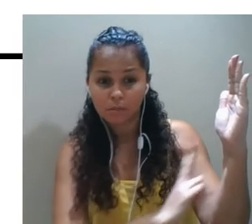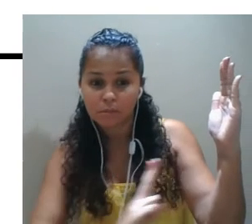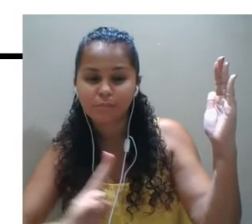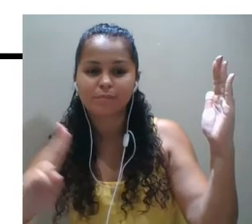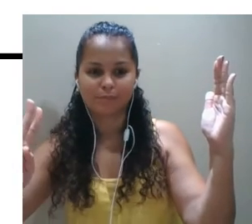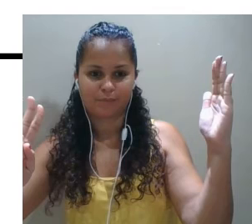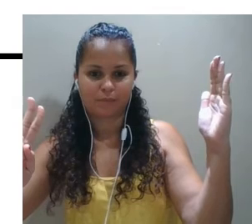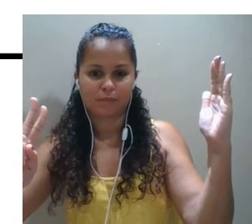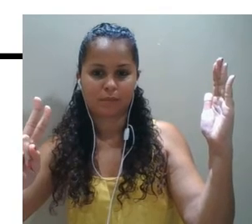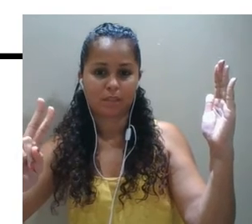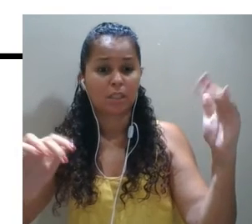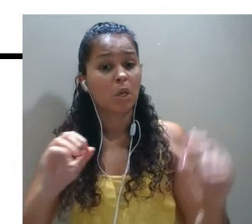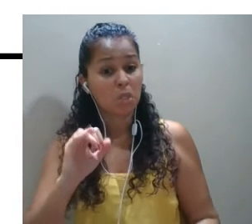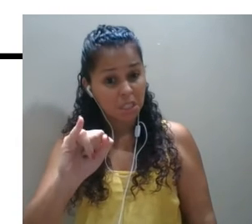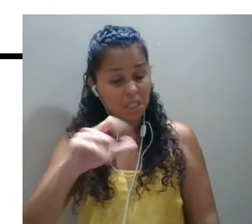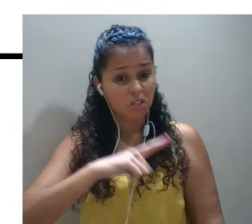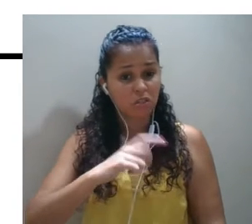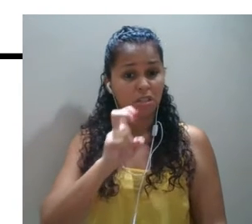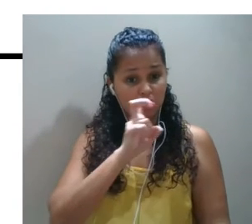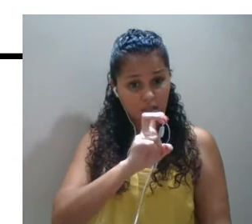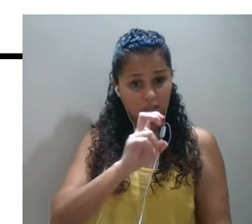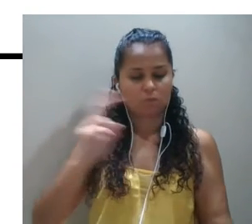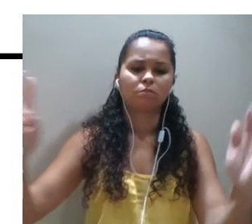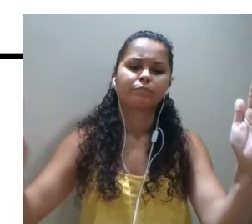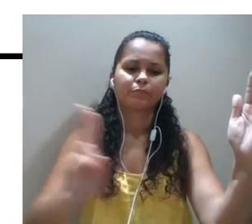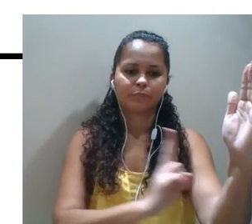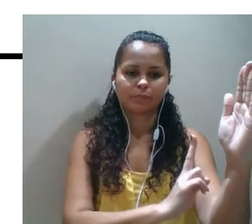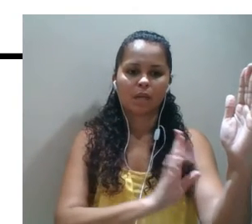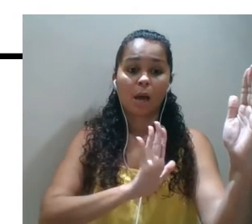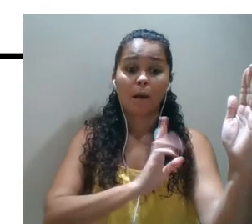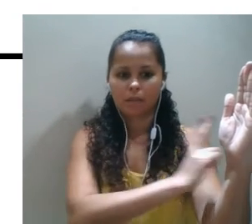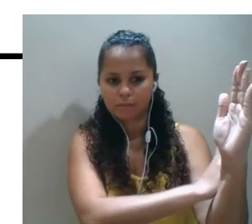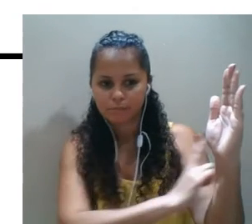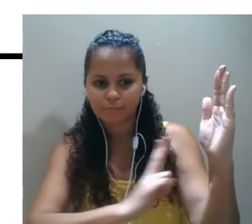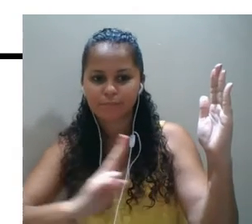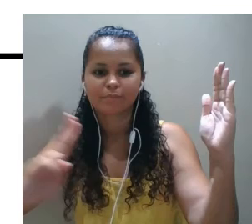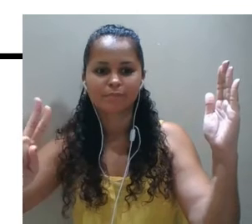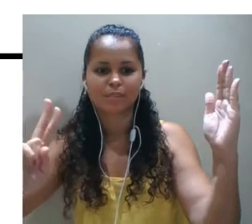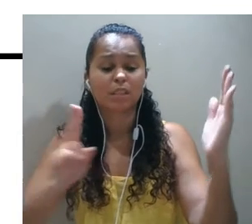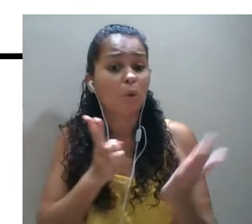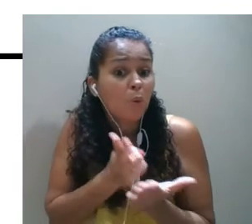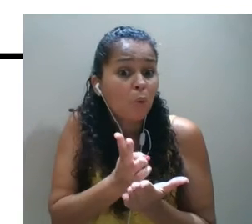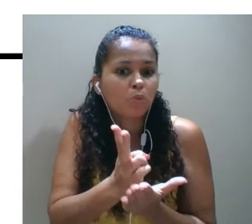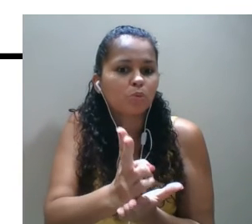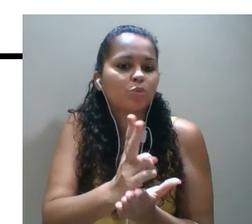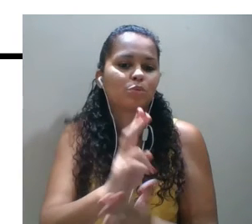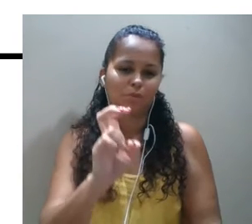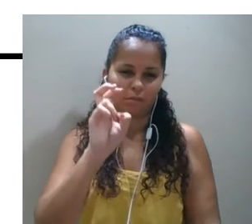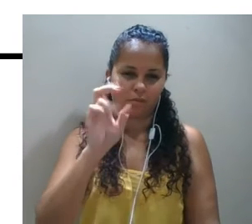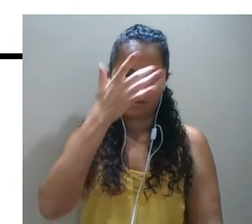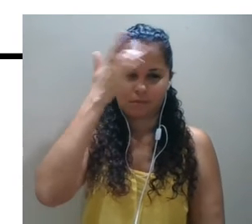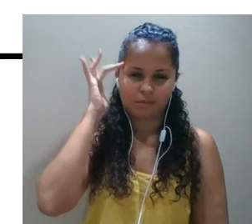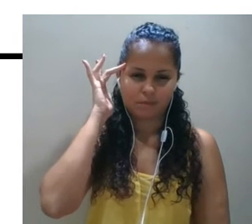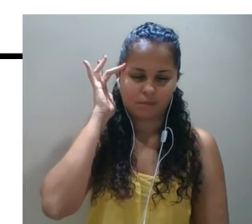2 pessoas. Então, se ele chega com 5, entram 2, saem 2, ele ainda permanece com